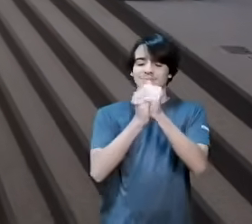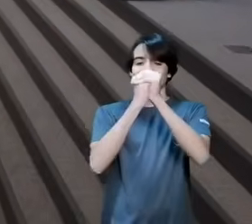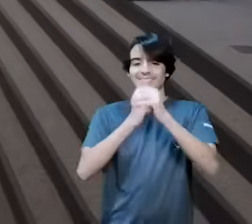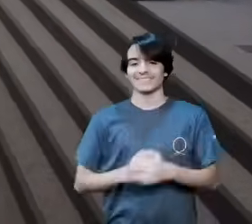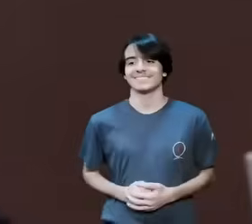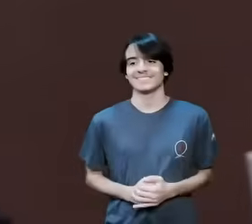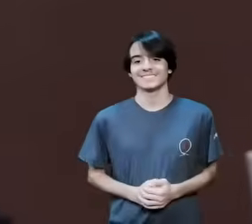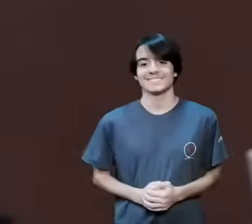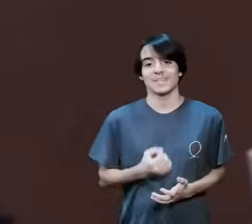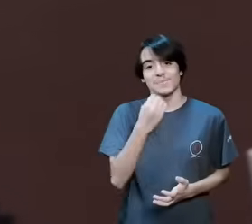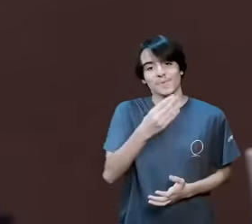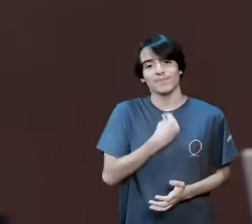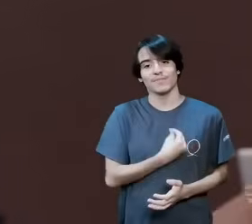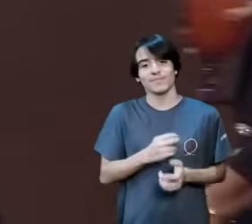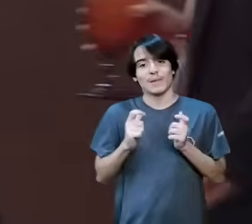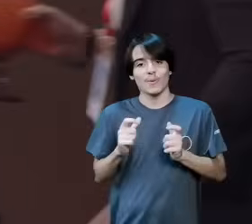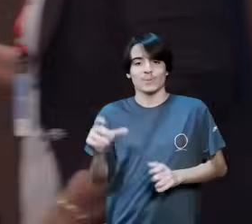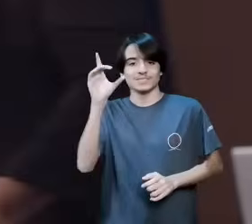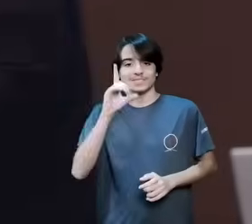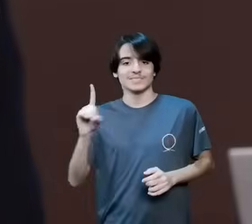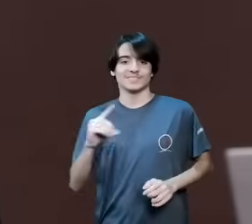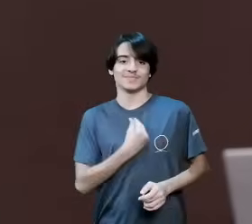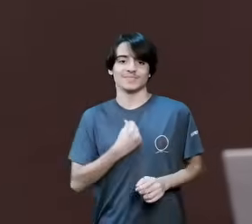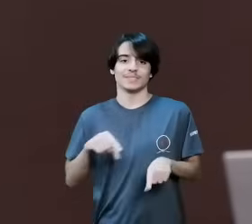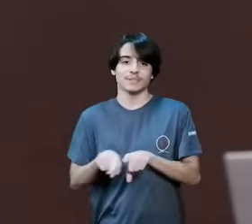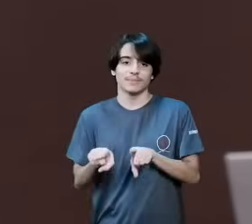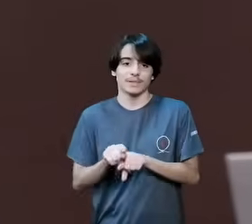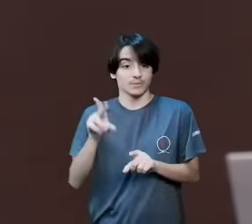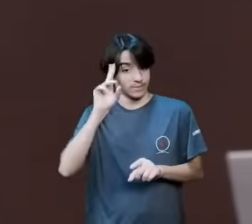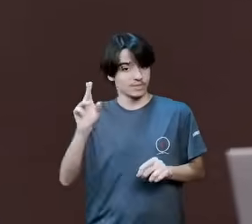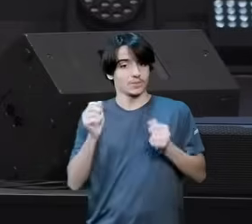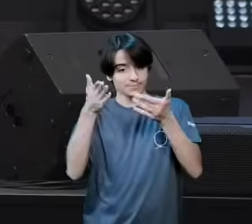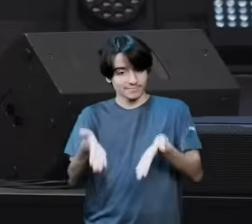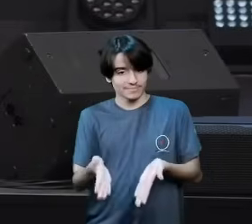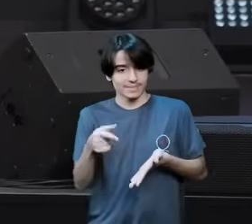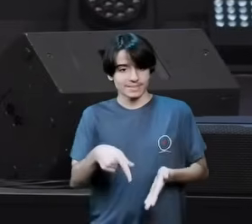boa é estarmos aonde Deus está e o Senhor está aqui.